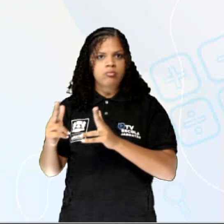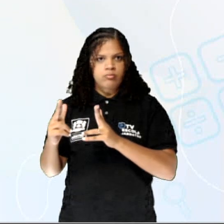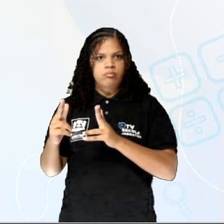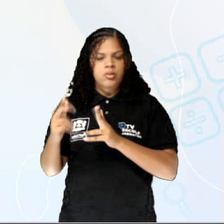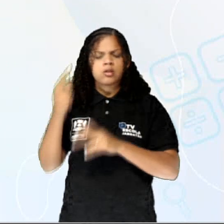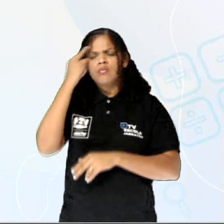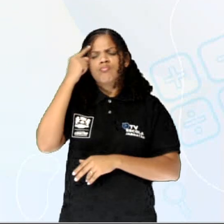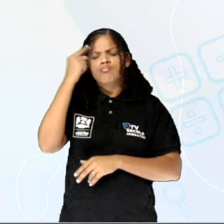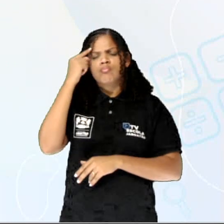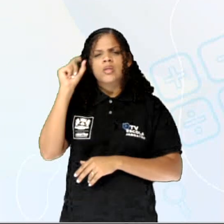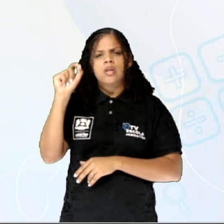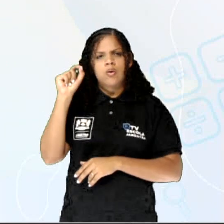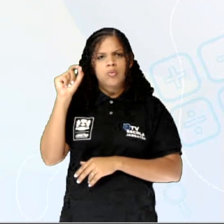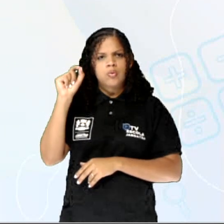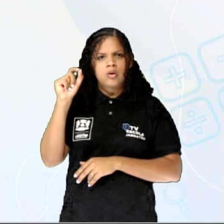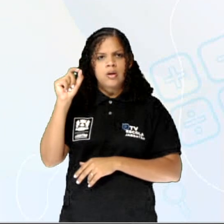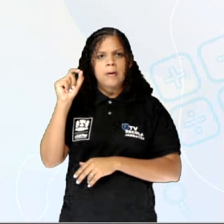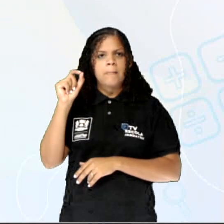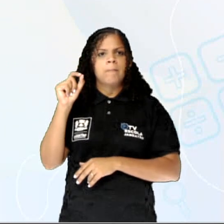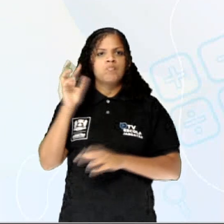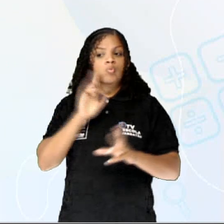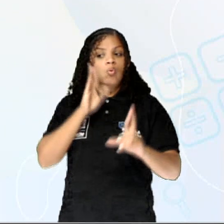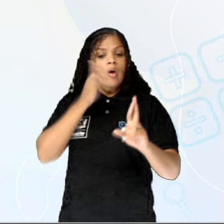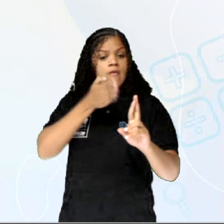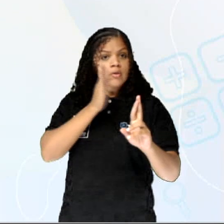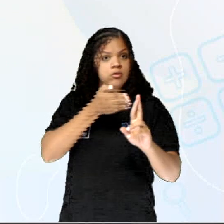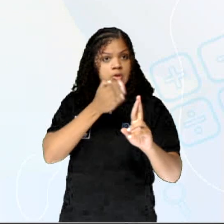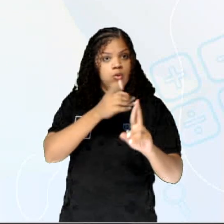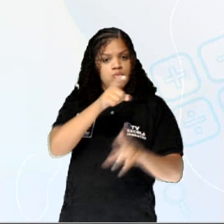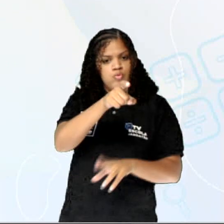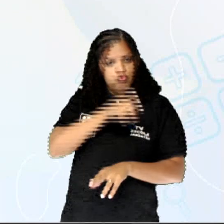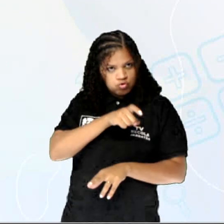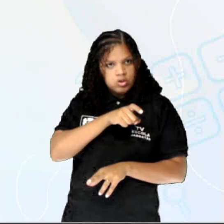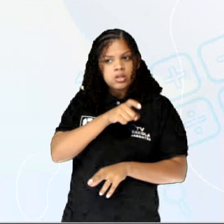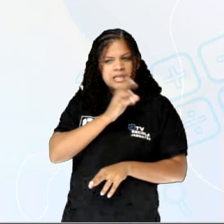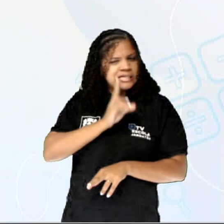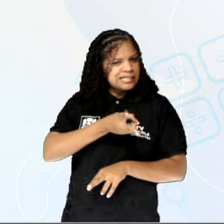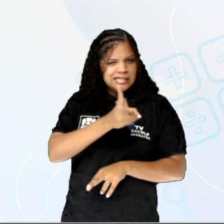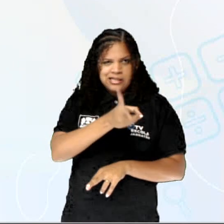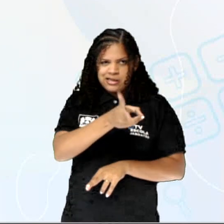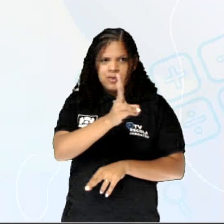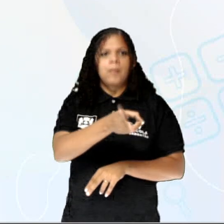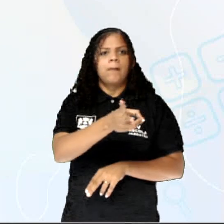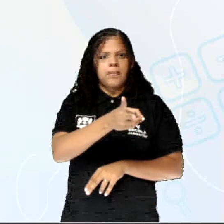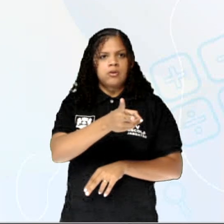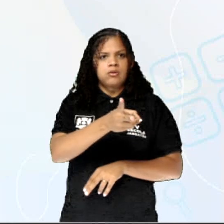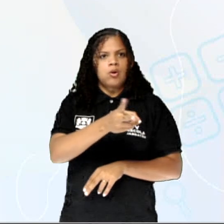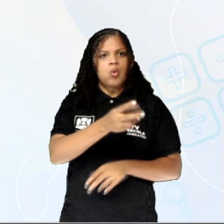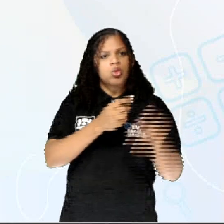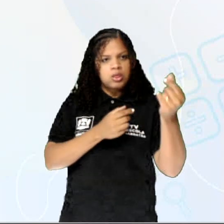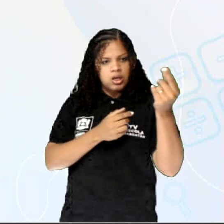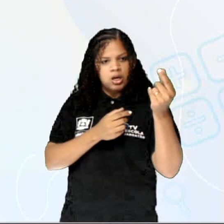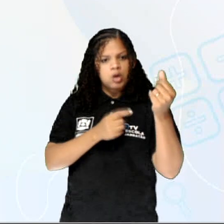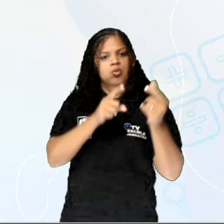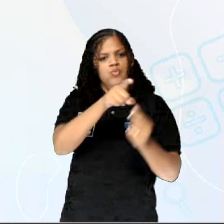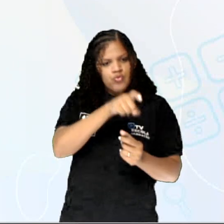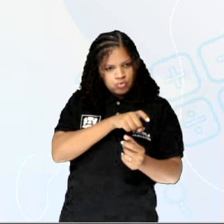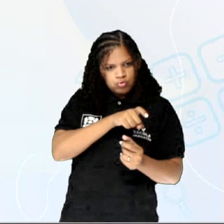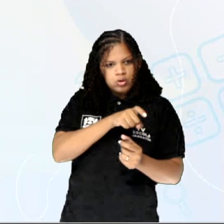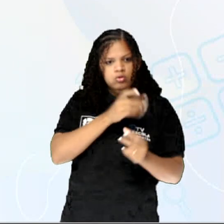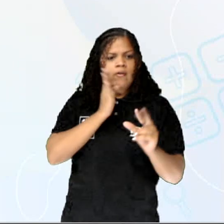E aí cuidado, hein? Olha só a casca de banana, né? Ele fala uma semana. Mas a gente tem que se ligar que a gente tem